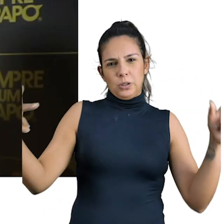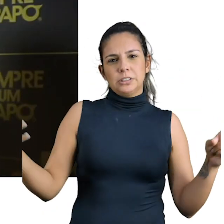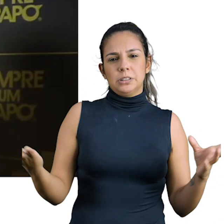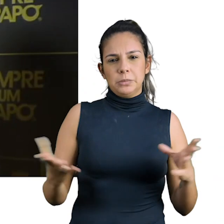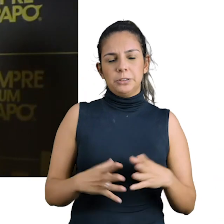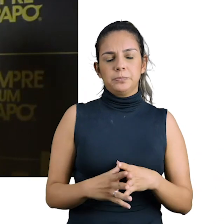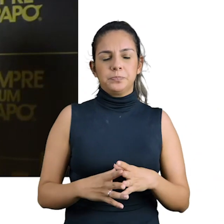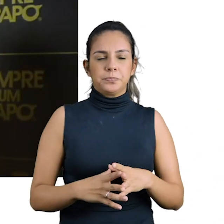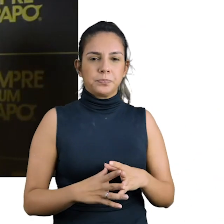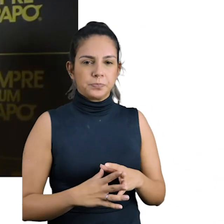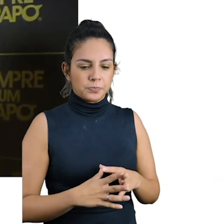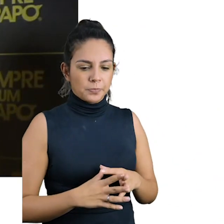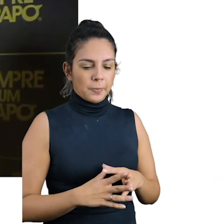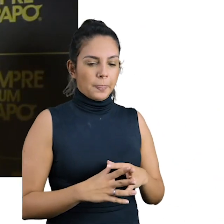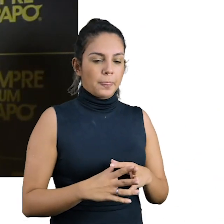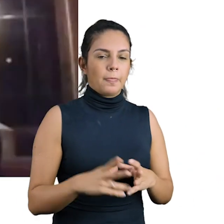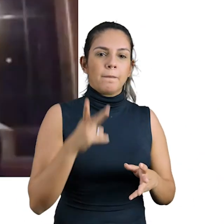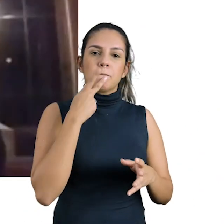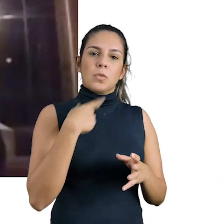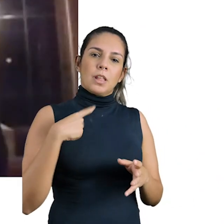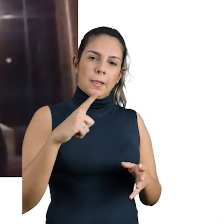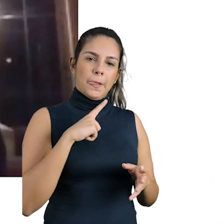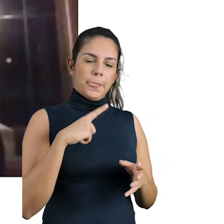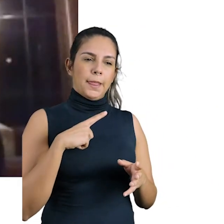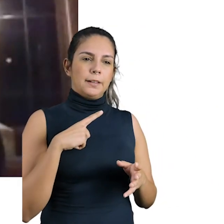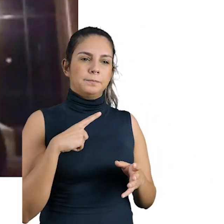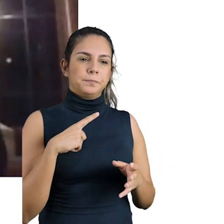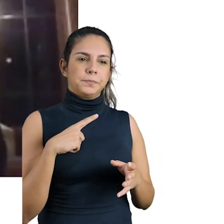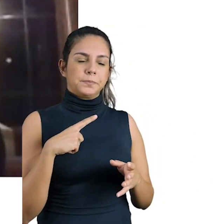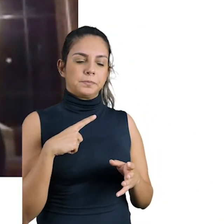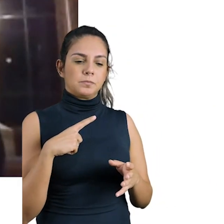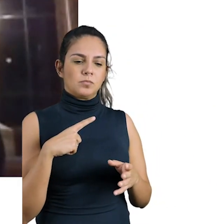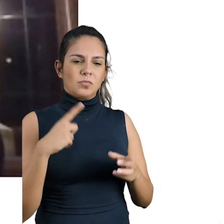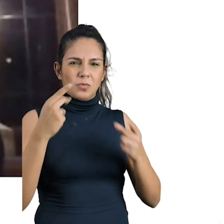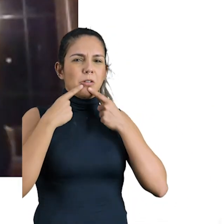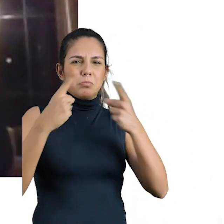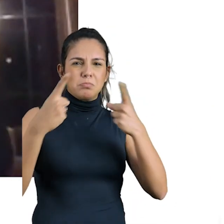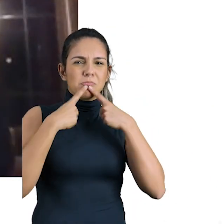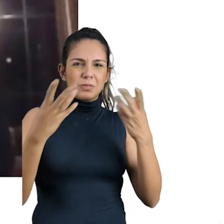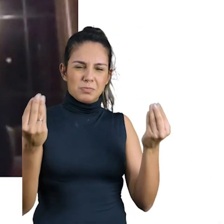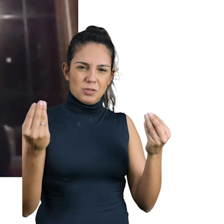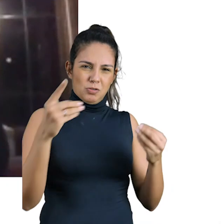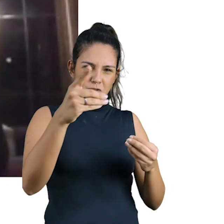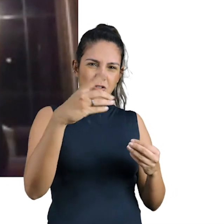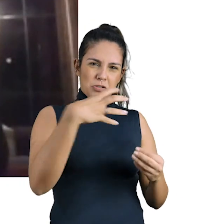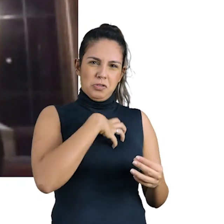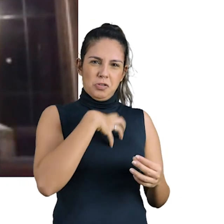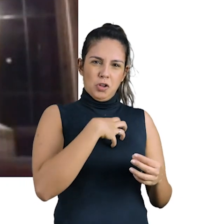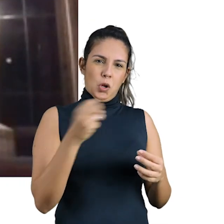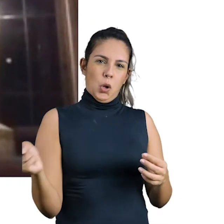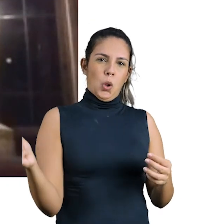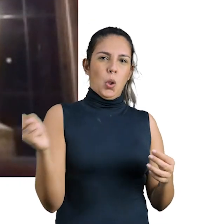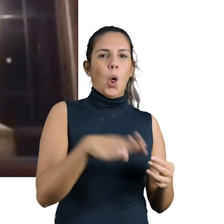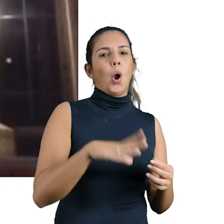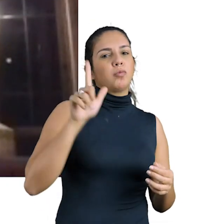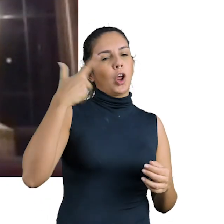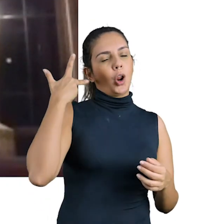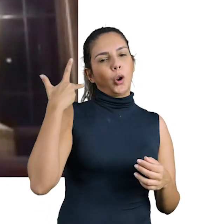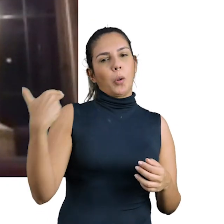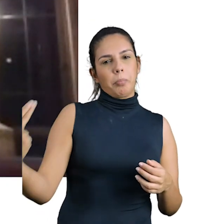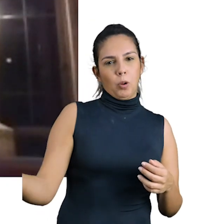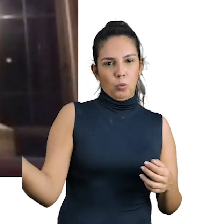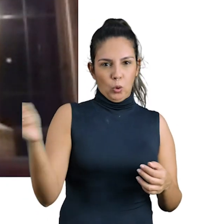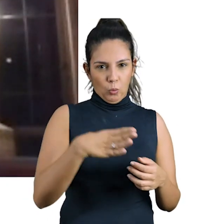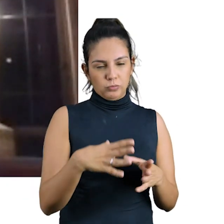estão acontecendo. Eu tenho, Afonso, criticado muito esse conceito de novo normal,